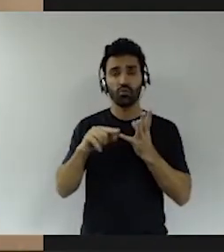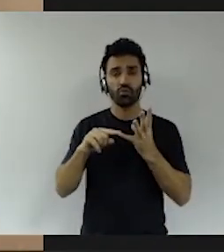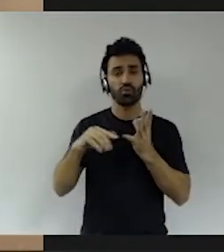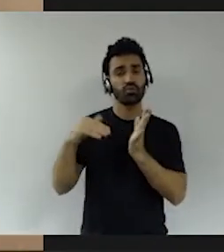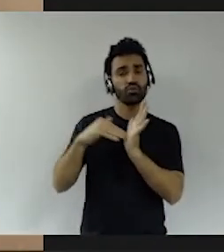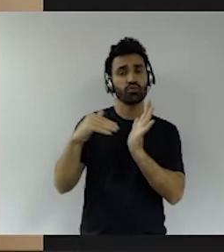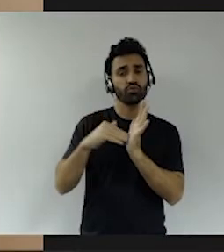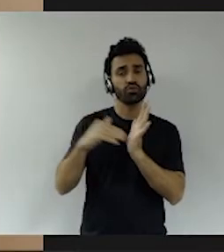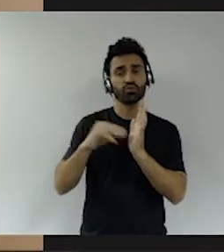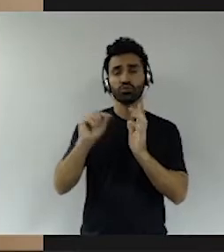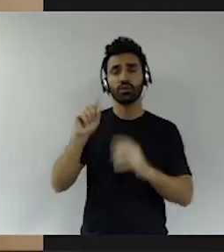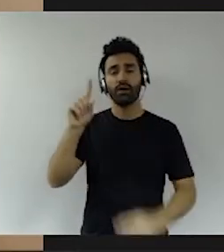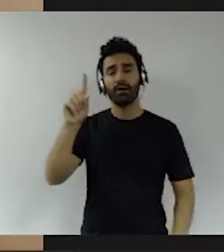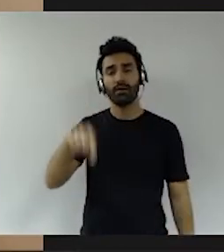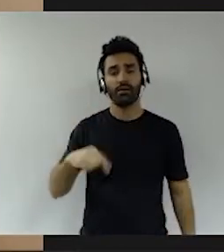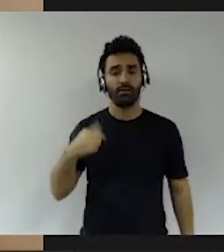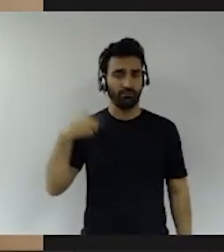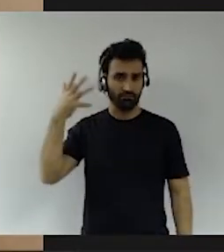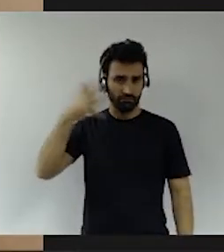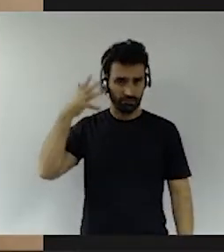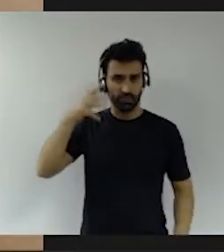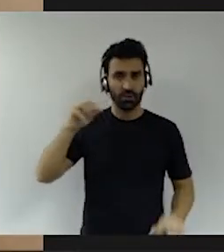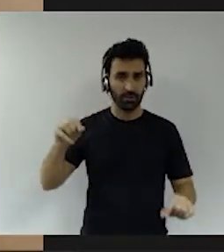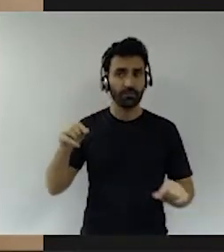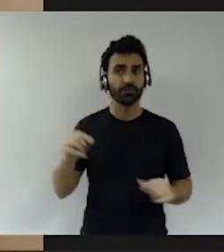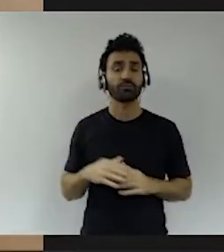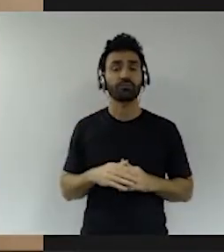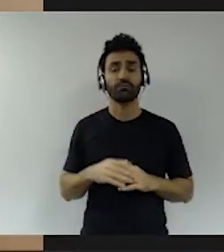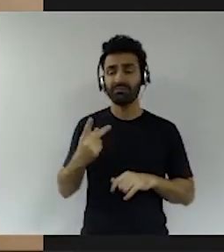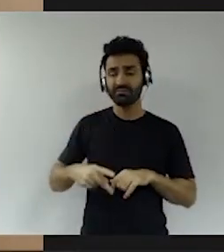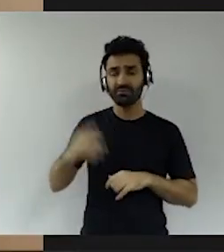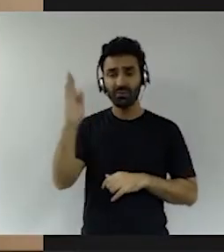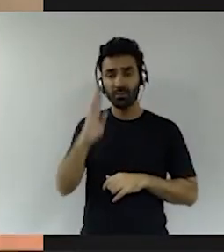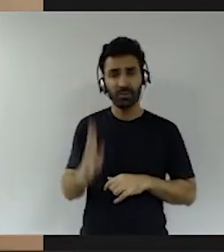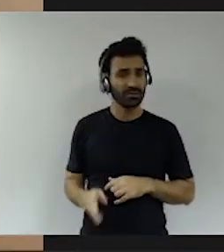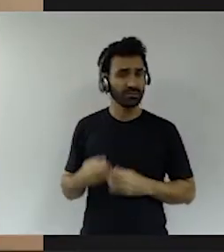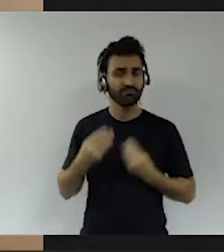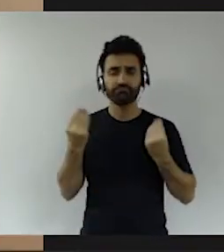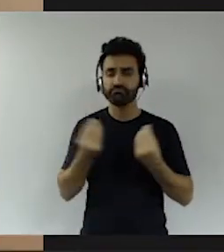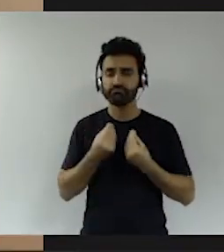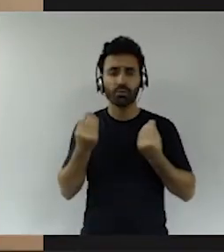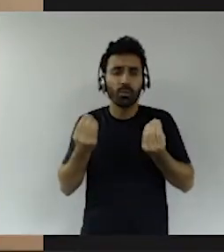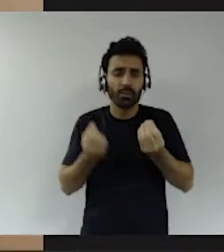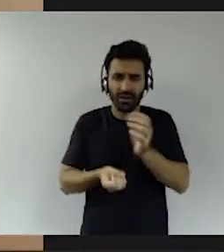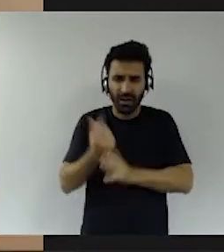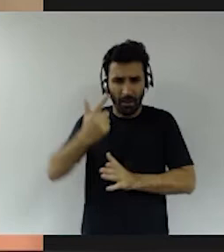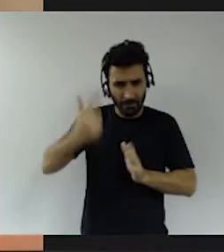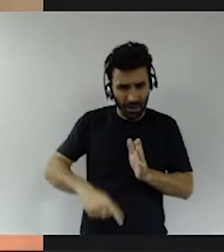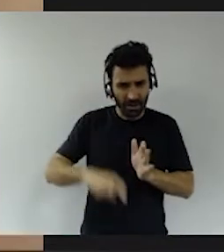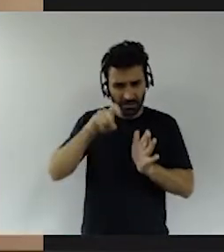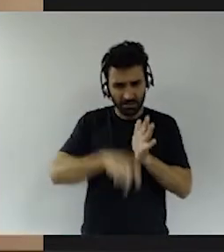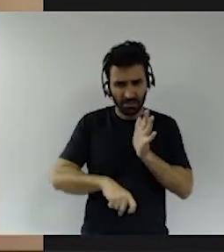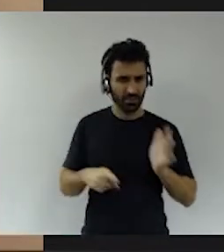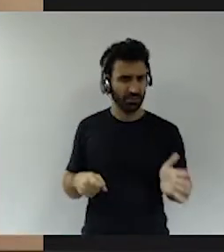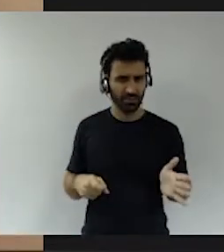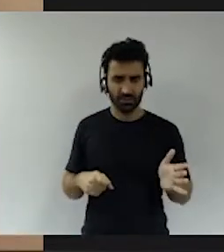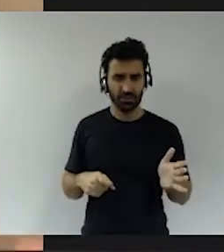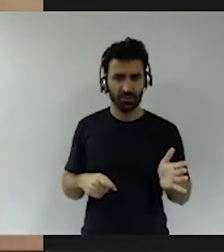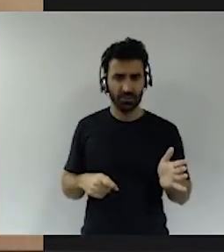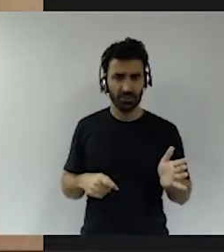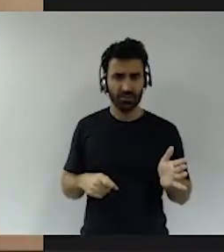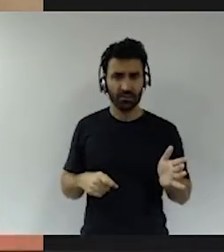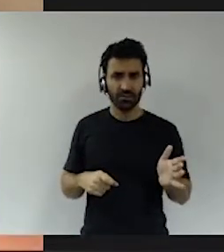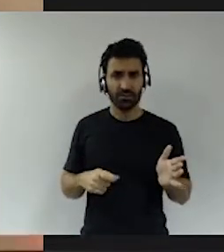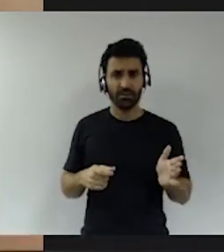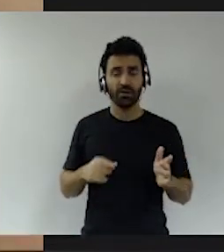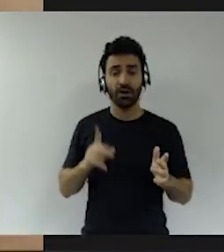derradeira fala minha: não vejo como no Brasil hoje você criar mais um imposto, seja em forma de contribuição, disse agora